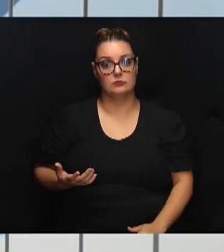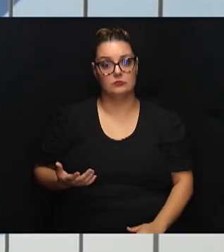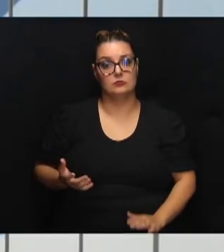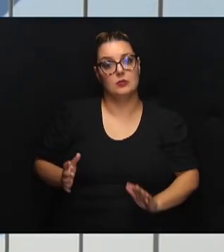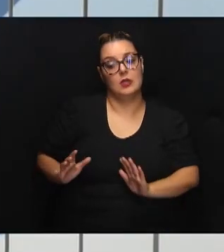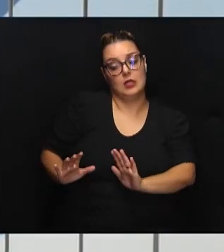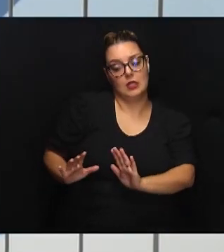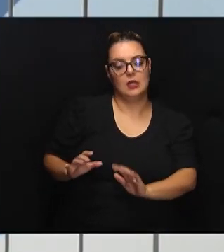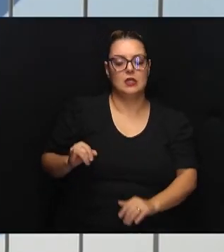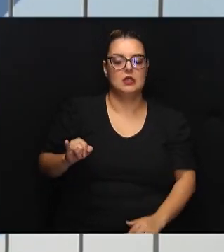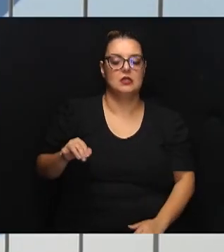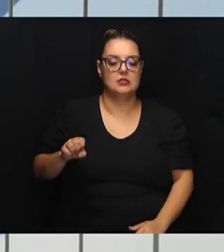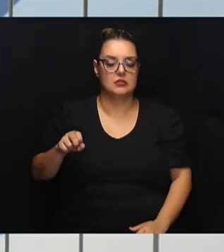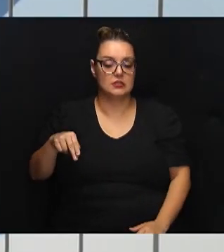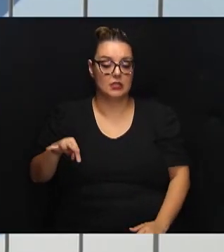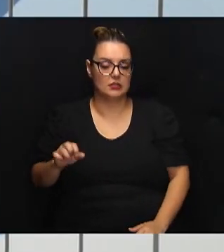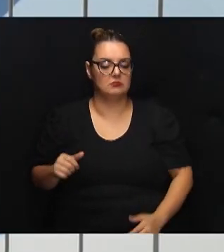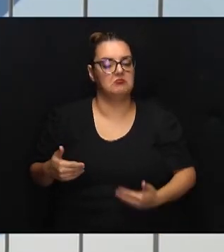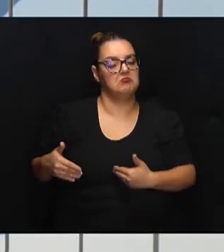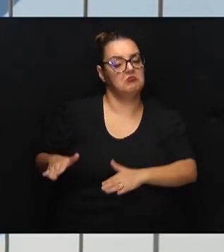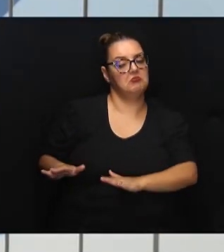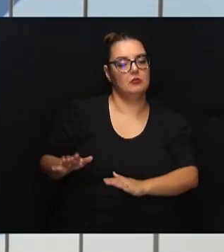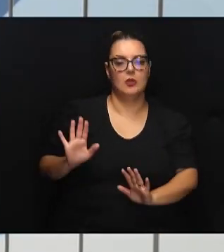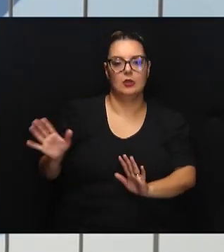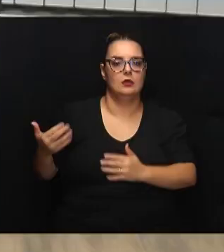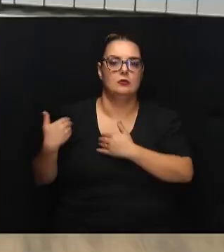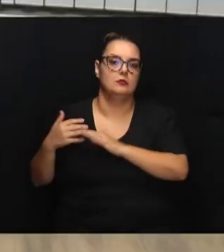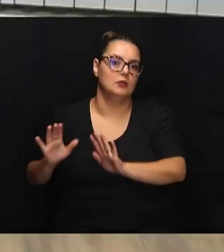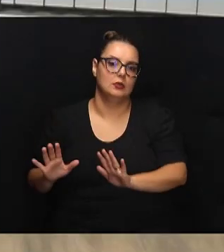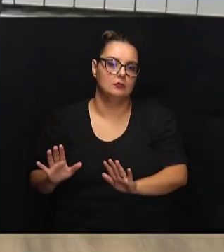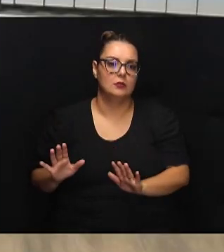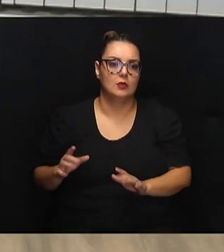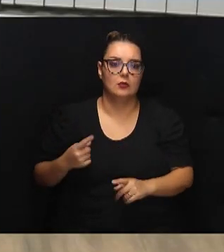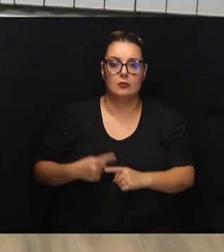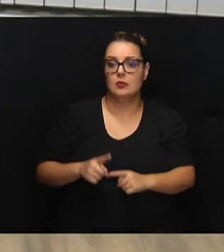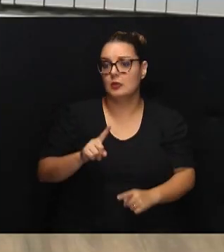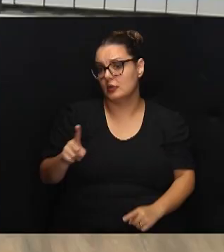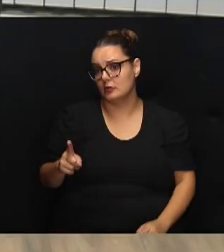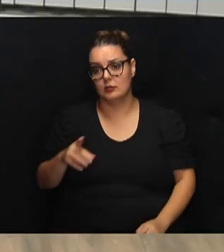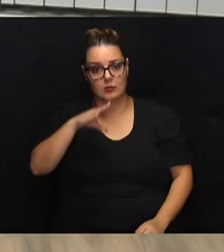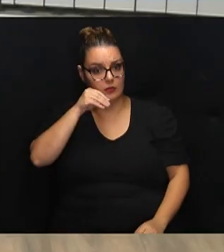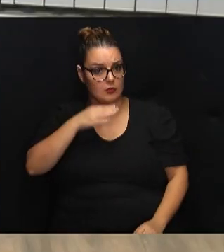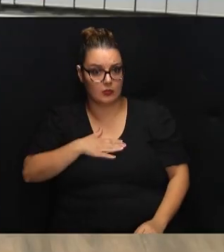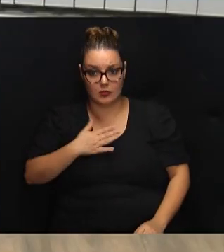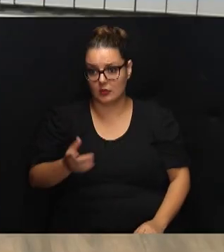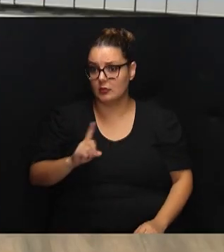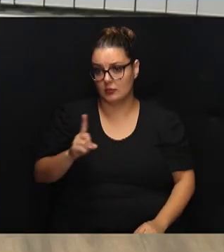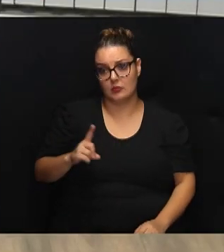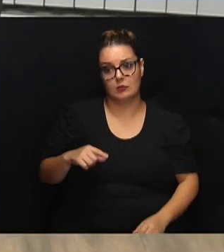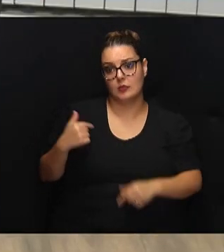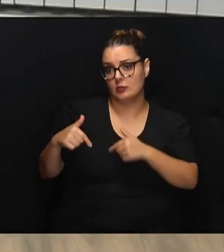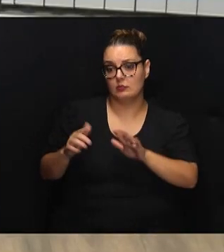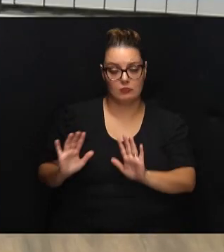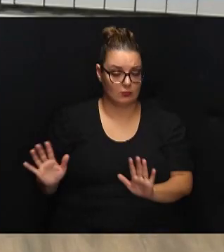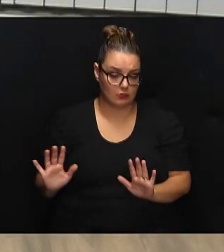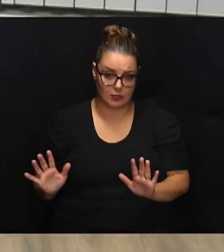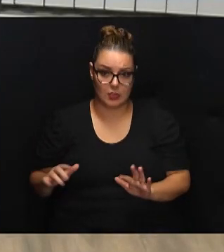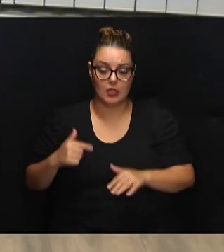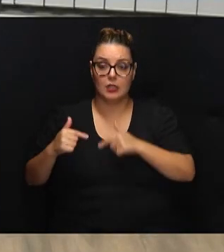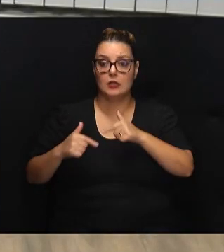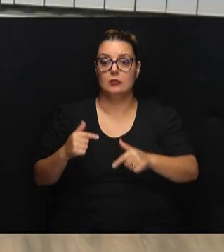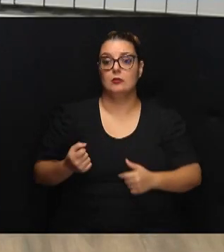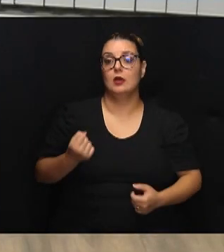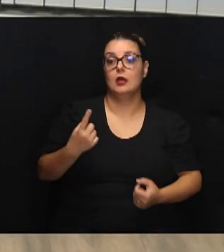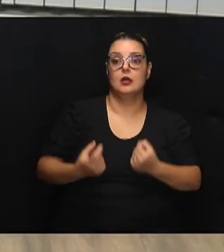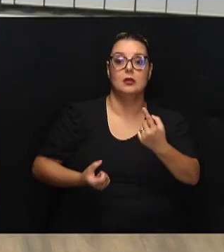exime né? daquela responsabilidade, daquela proteção, porque ele não é o meu empregado, ele não é o meu funcionário, ele está trabalhando aqui